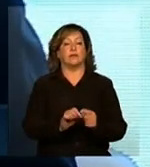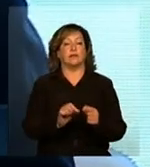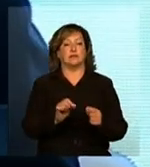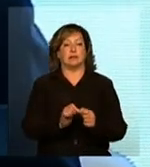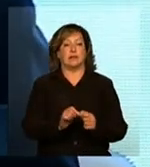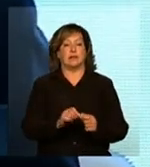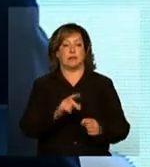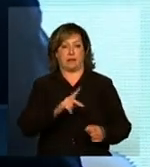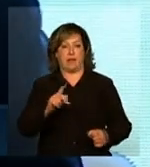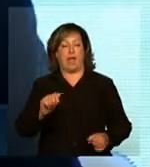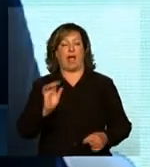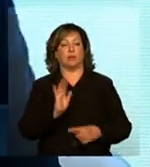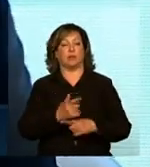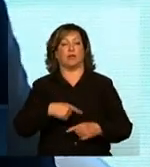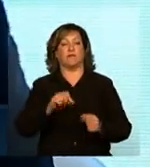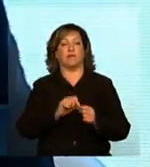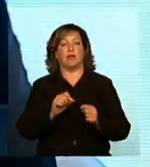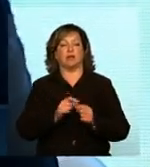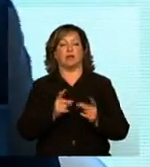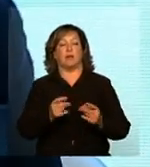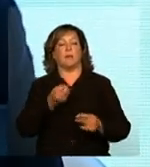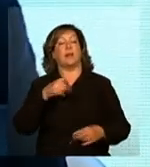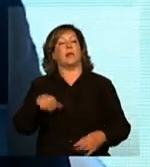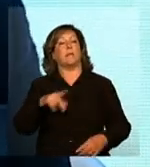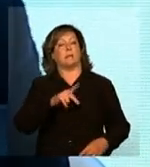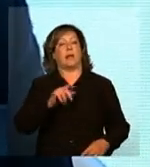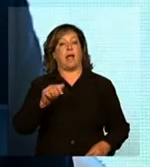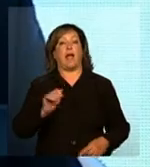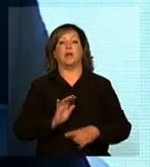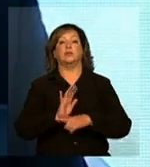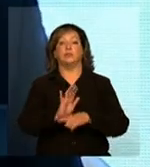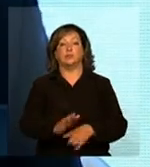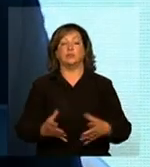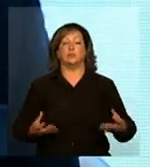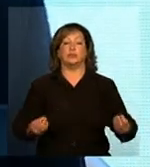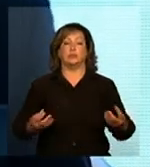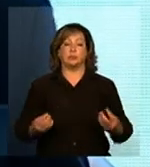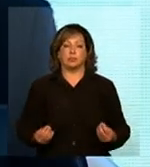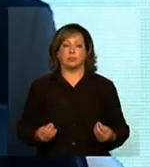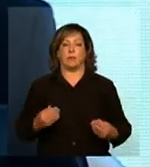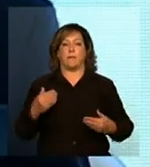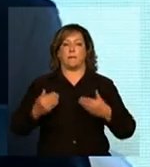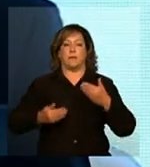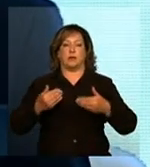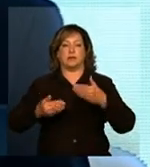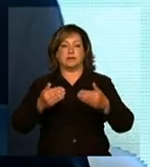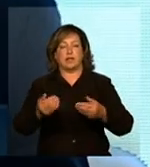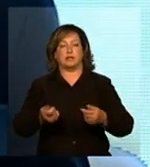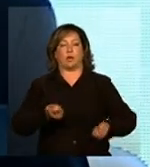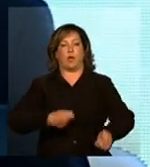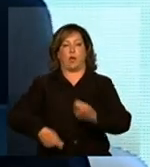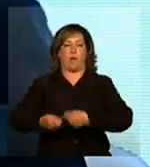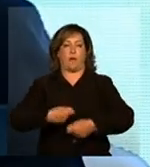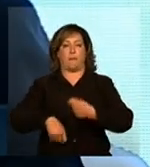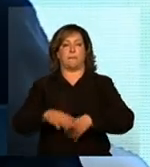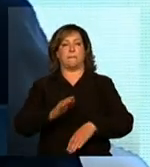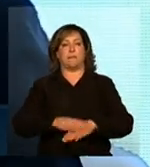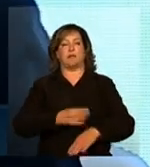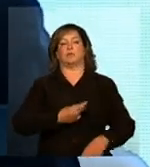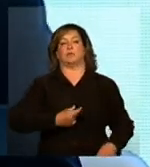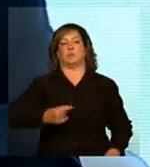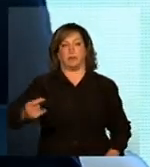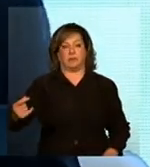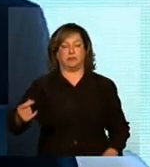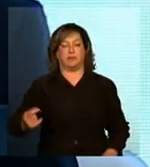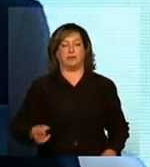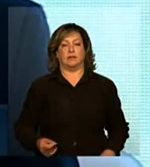comercialização, nós também podemos dizer que o PAA contribui, né, para um processo de produção e comercialização mais sustentável, né? Eu acho que